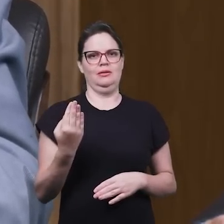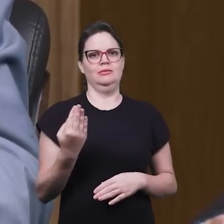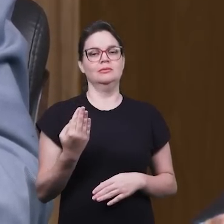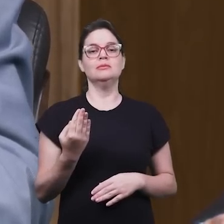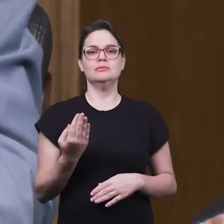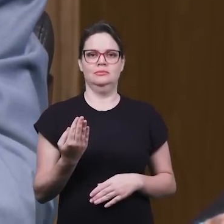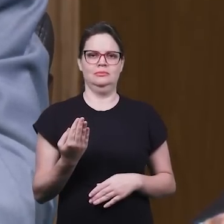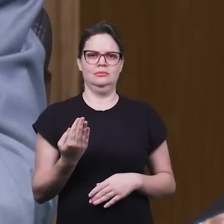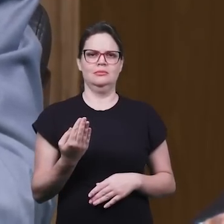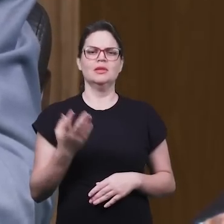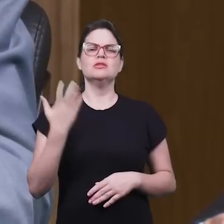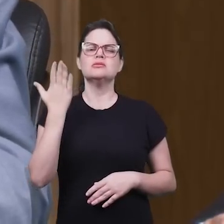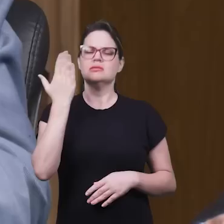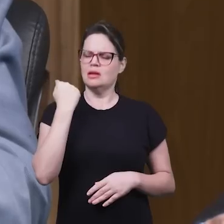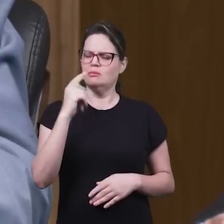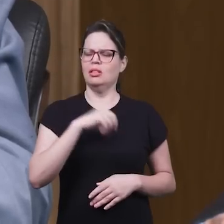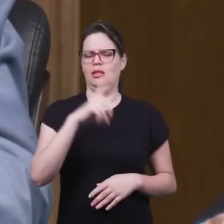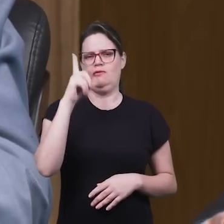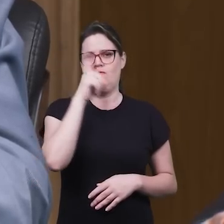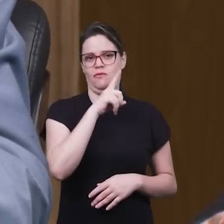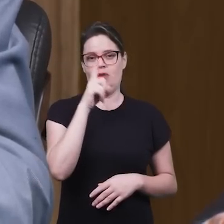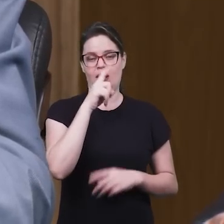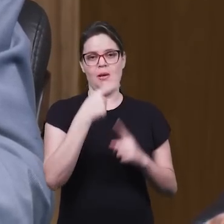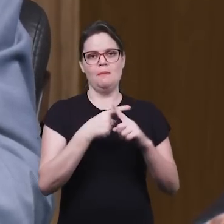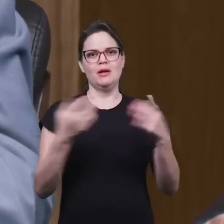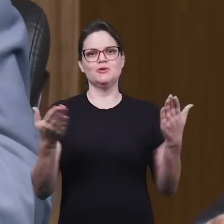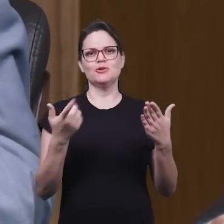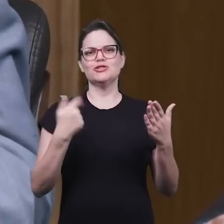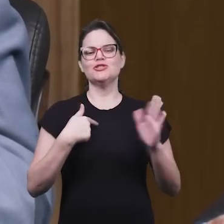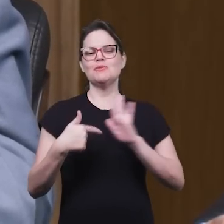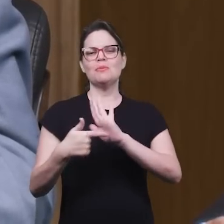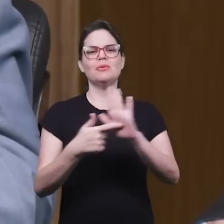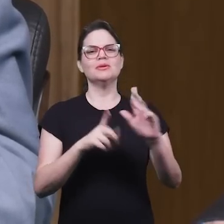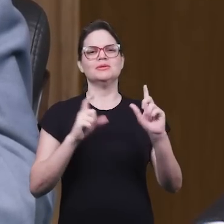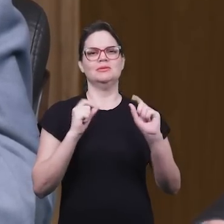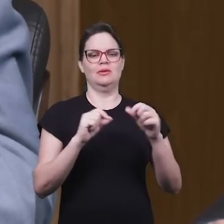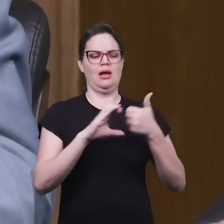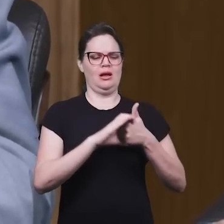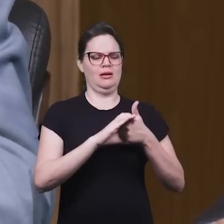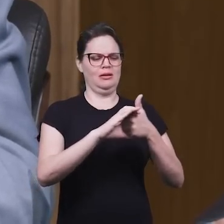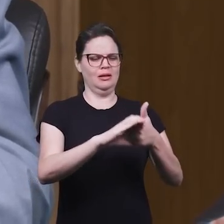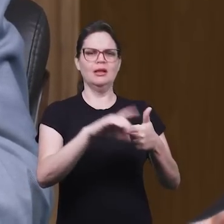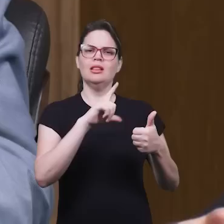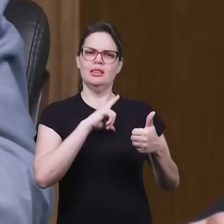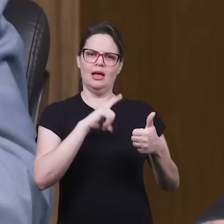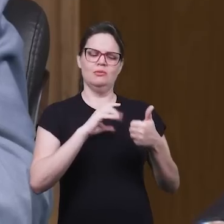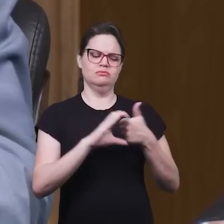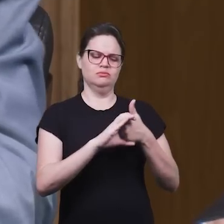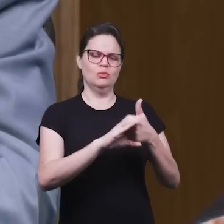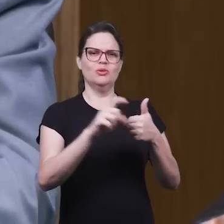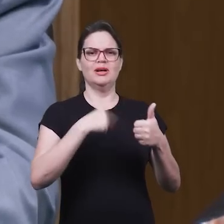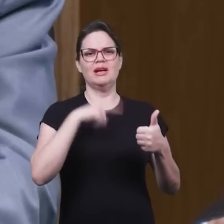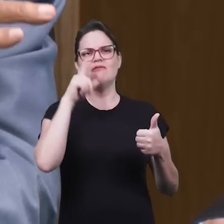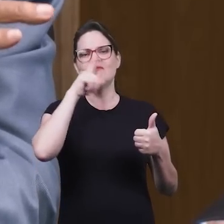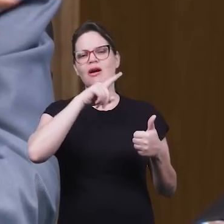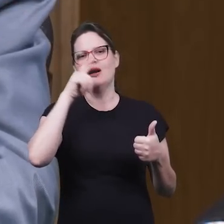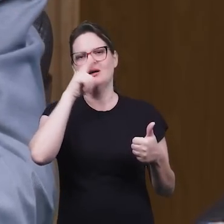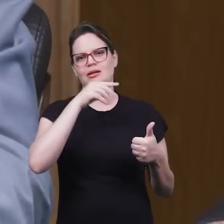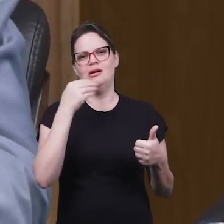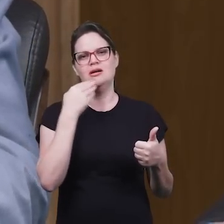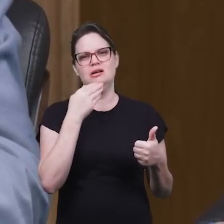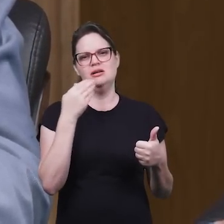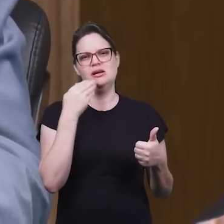isso, que há um cristianismo que falhou. no decorrer dos séculos. Mas vou voltar